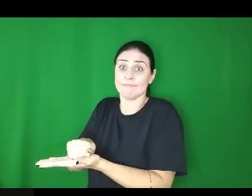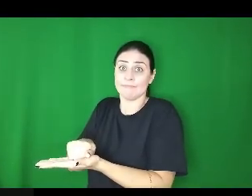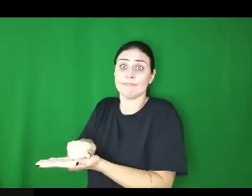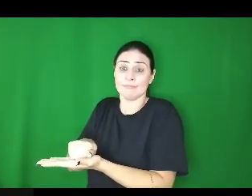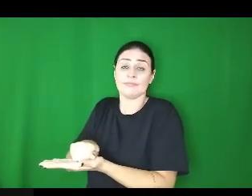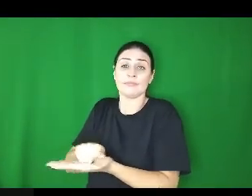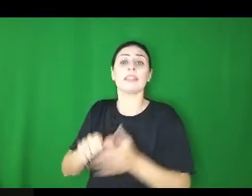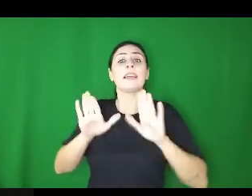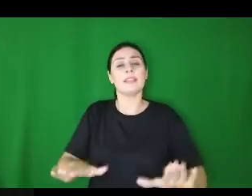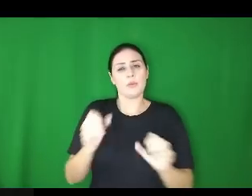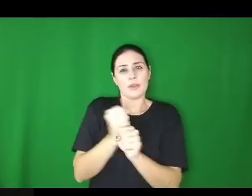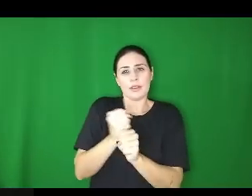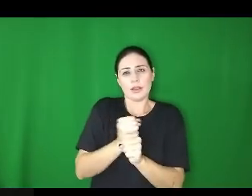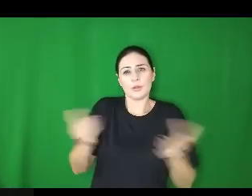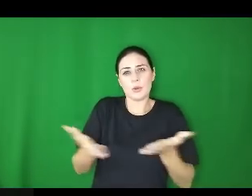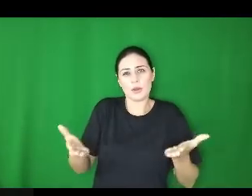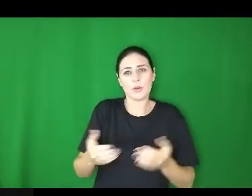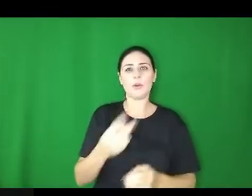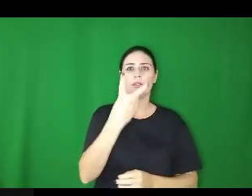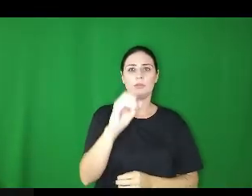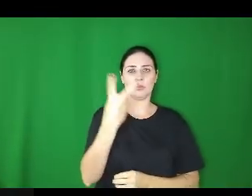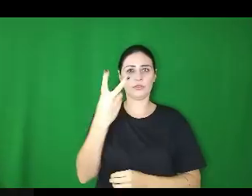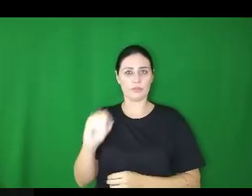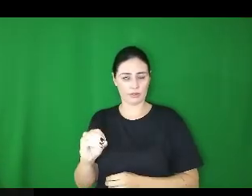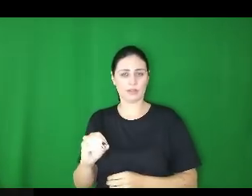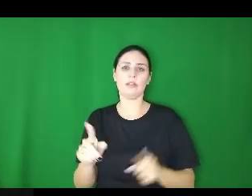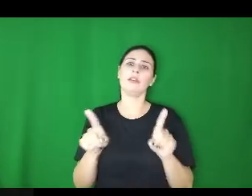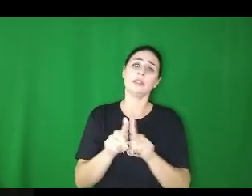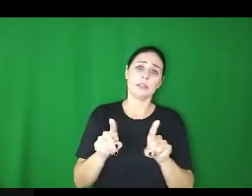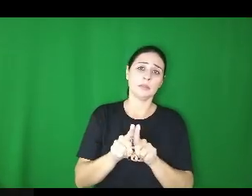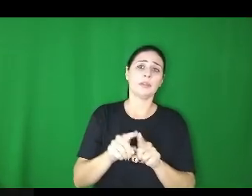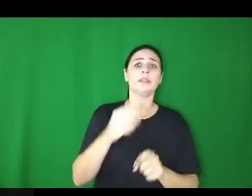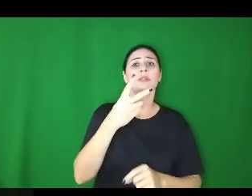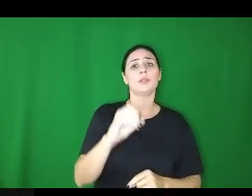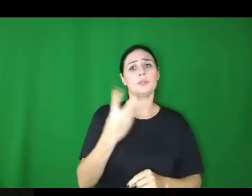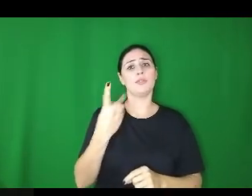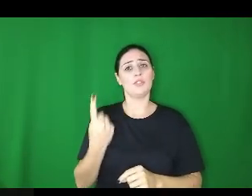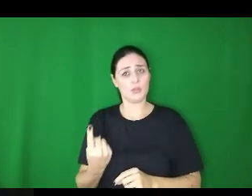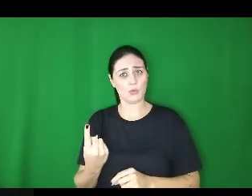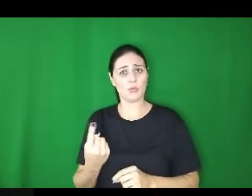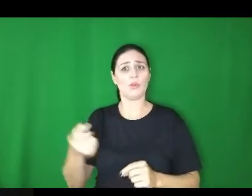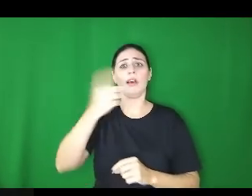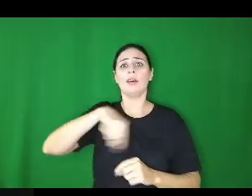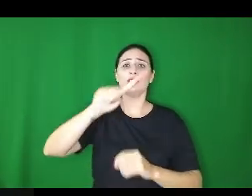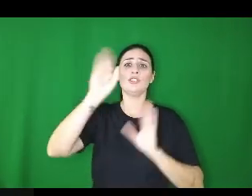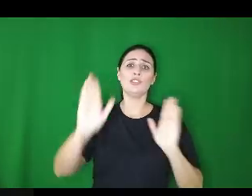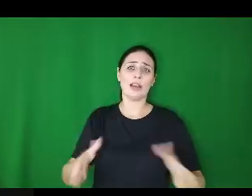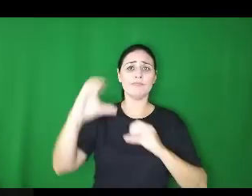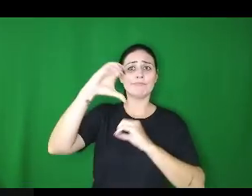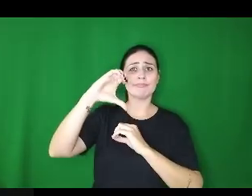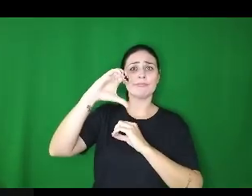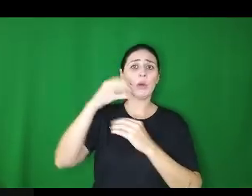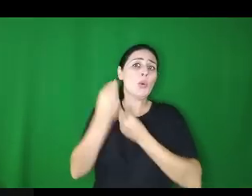né? Então, não tinha tanta essa preocupação. Mas o que aconteceu? O ano foi indo, e passa